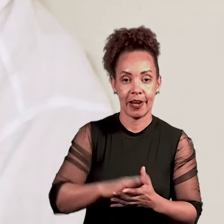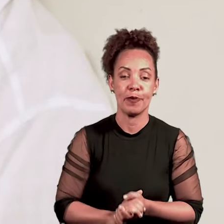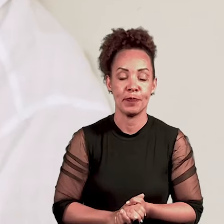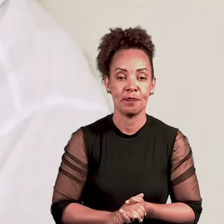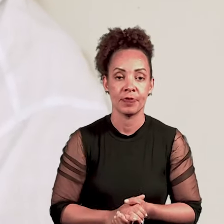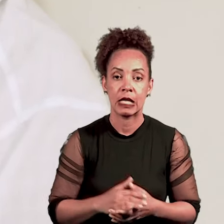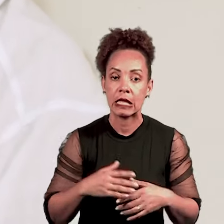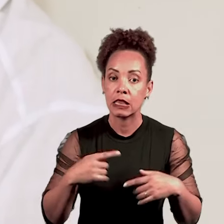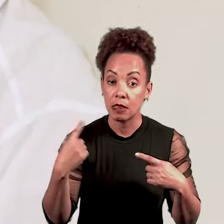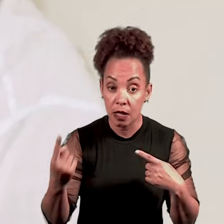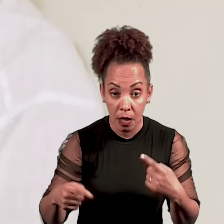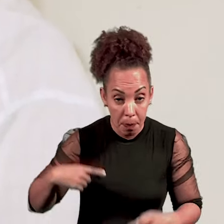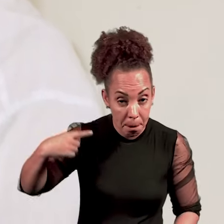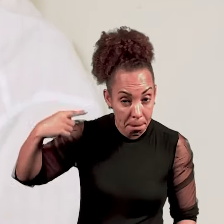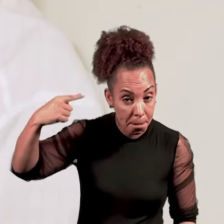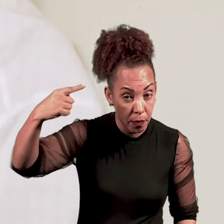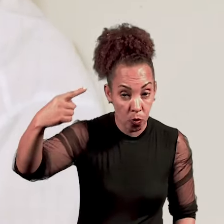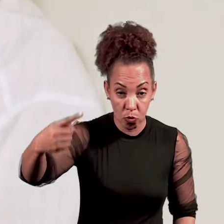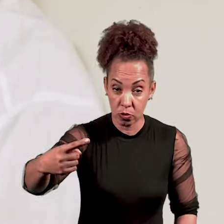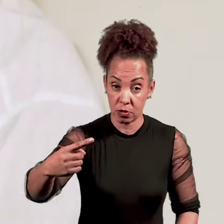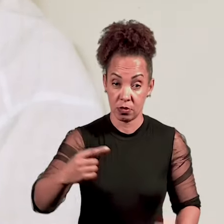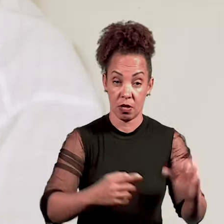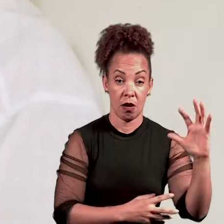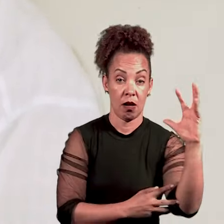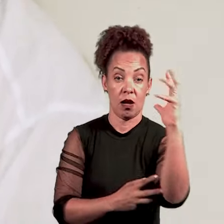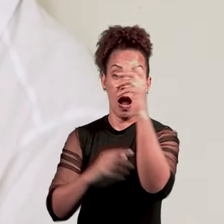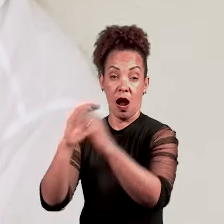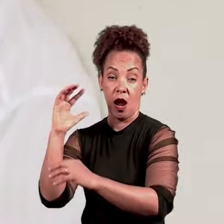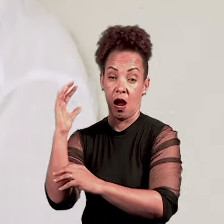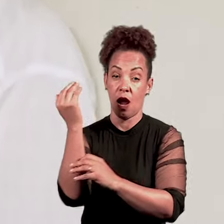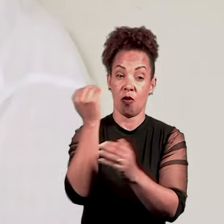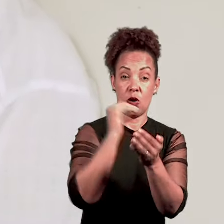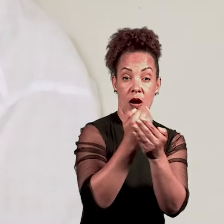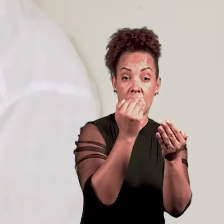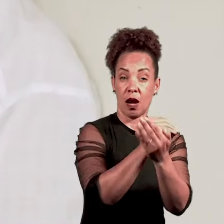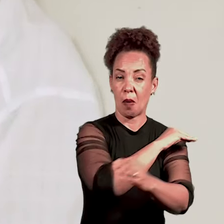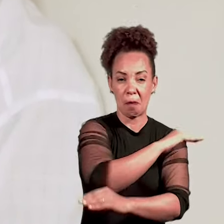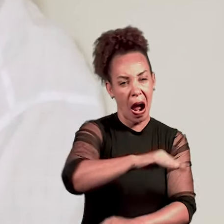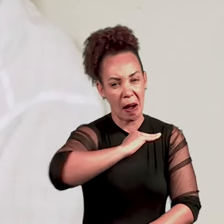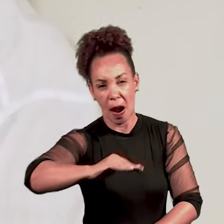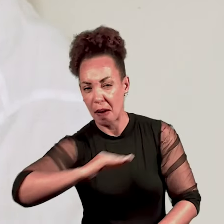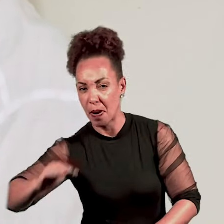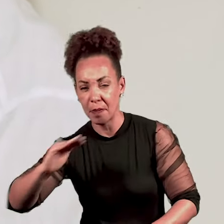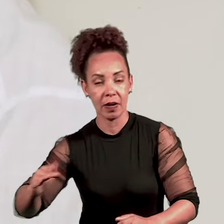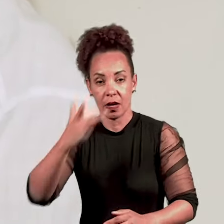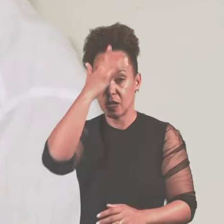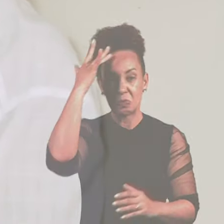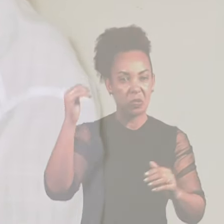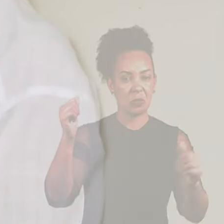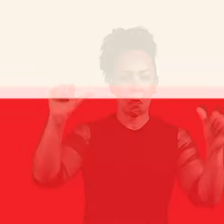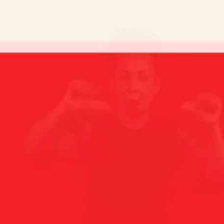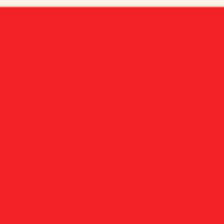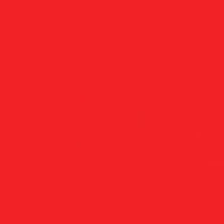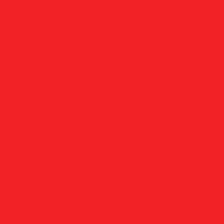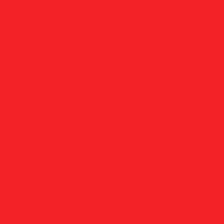derrocada total e absoluta da cultura do cacau. Todo mundo na miséria. Dormia o rico e acordava na